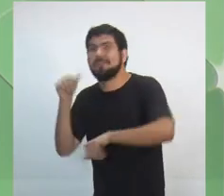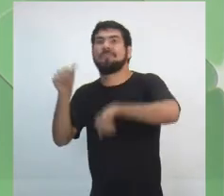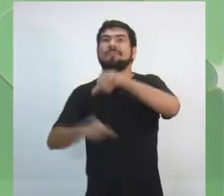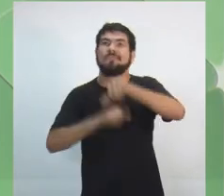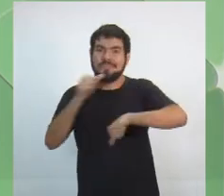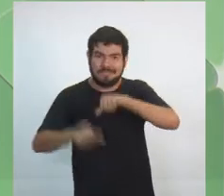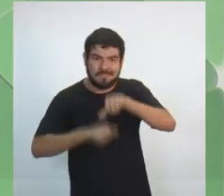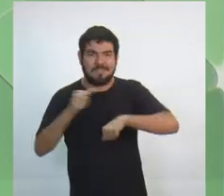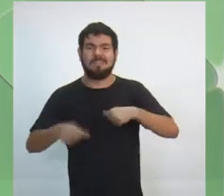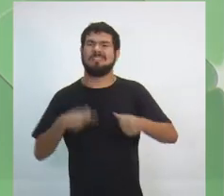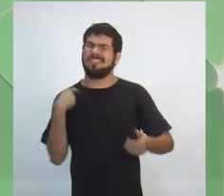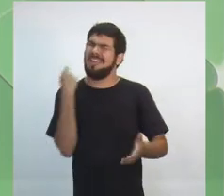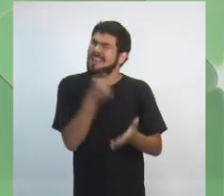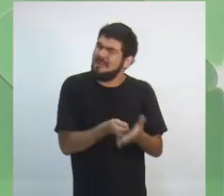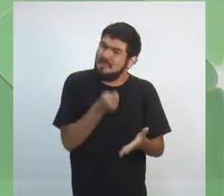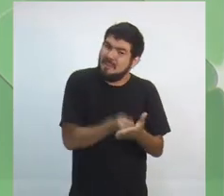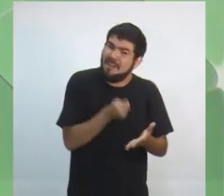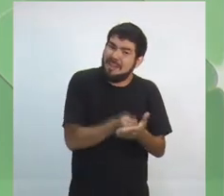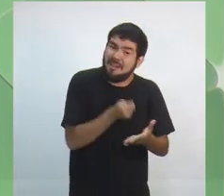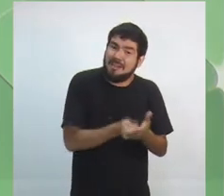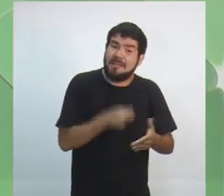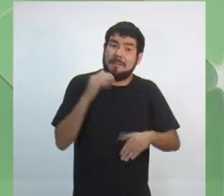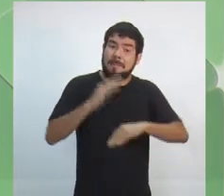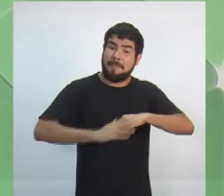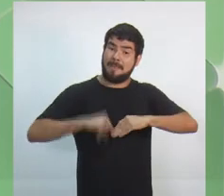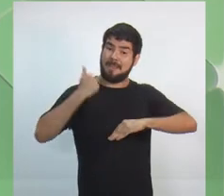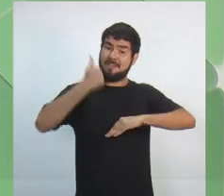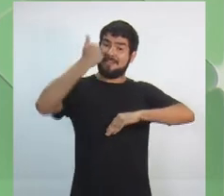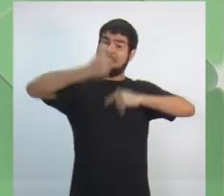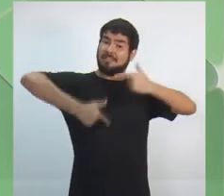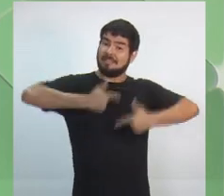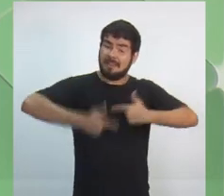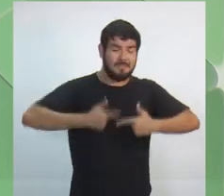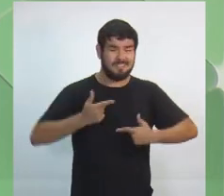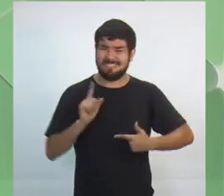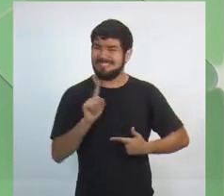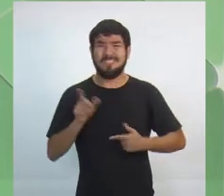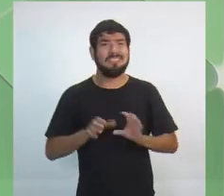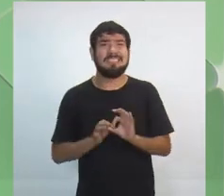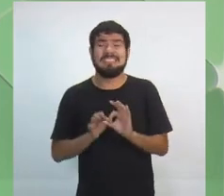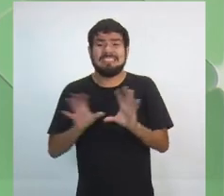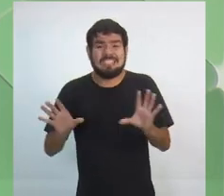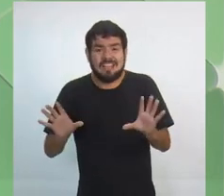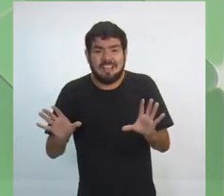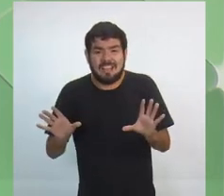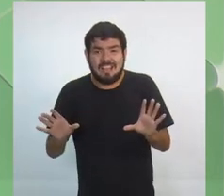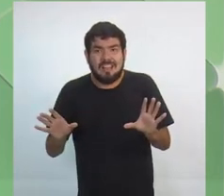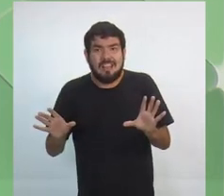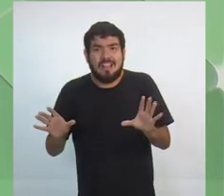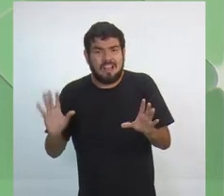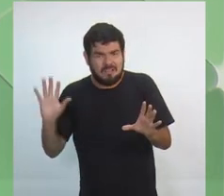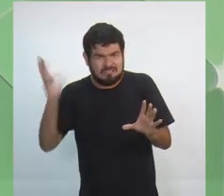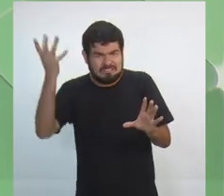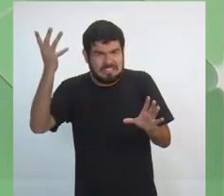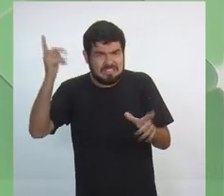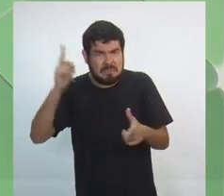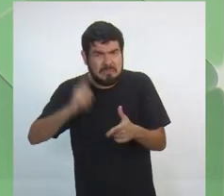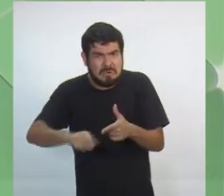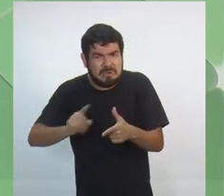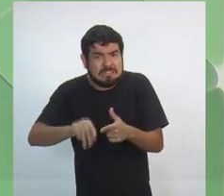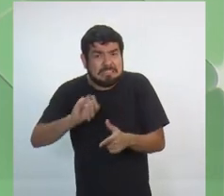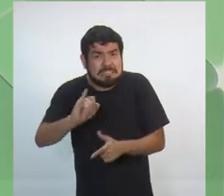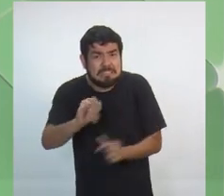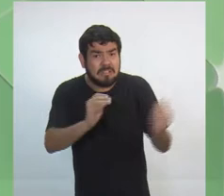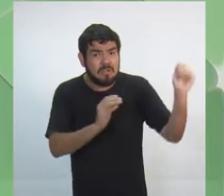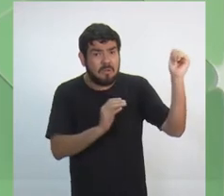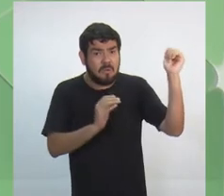Nós estamos na briga sempre pela melhoria e condições de trabalho e nós não vamos deixar no nosso mandato que isso aconteça. Se o governador